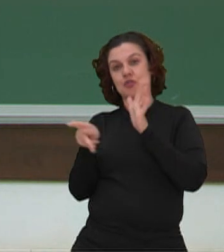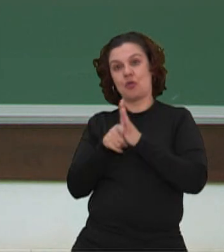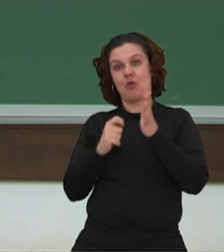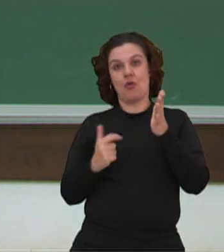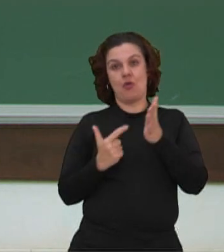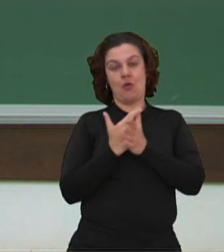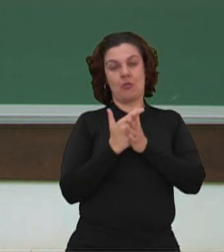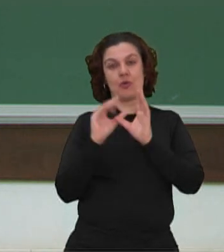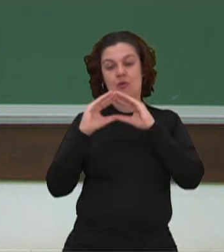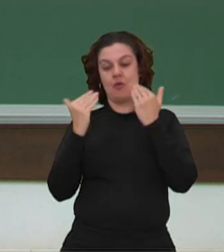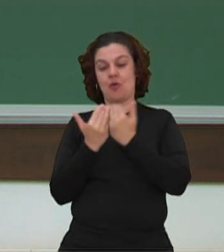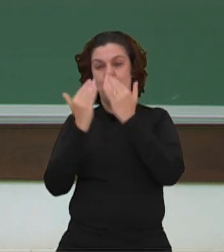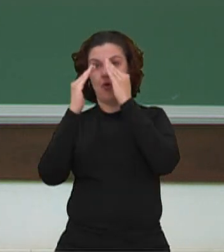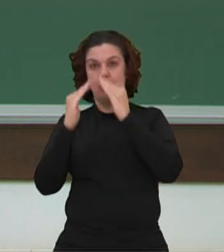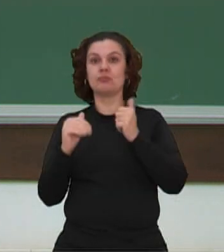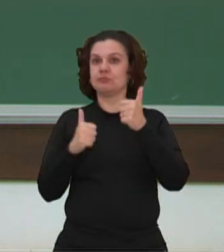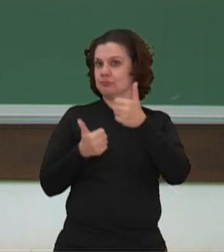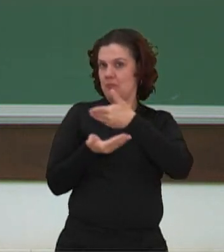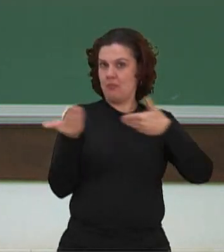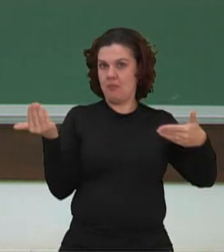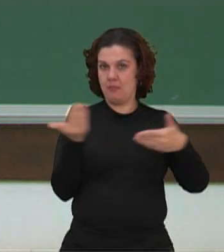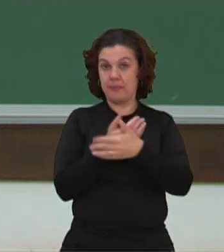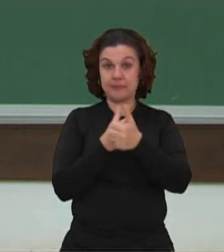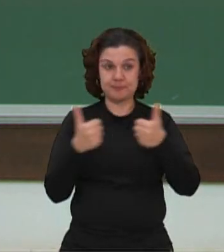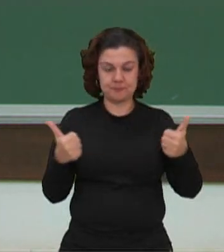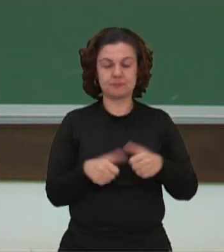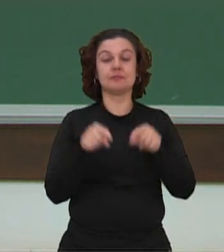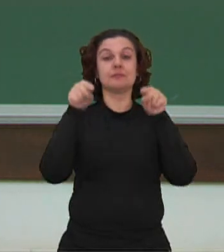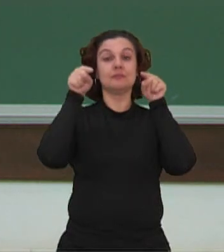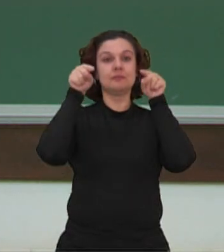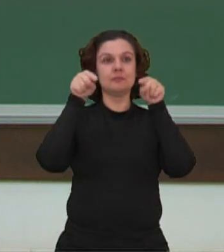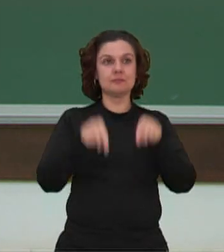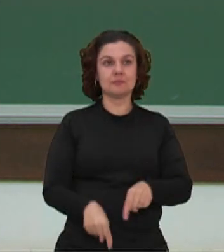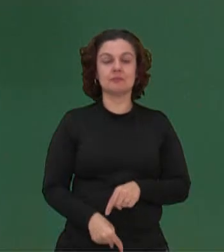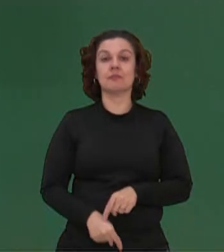ter relações com a sua metrópole. Sobre isso,